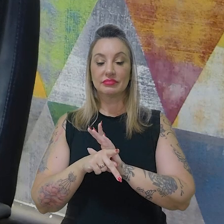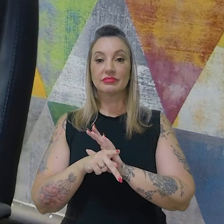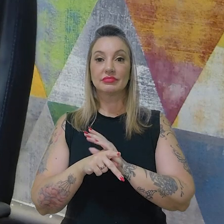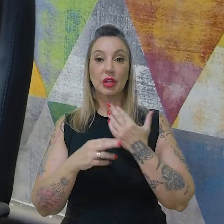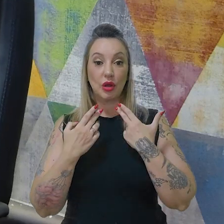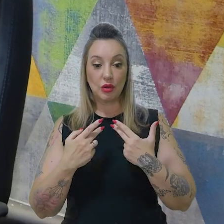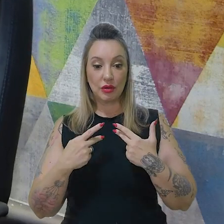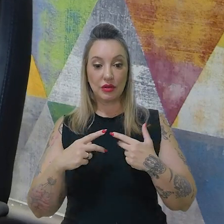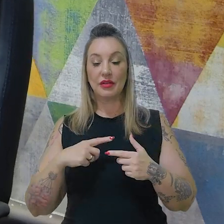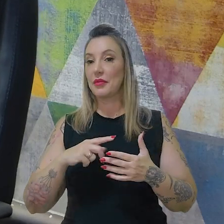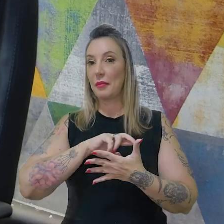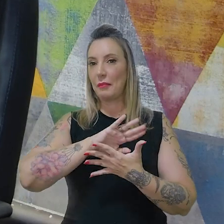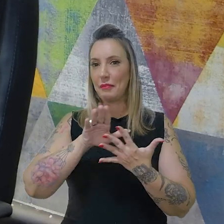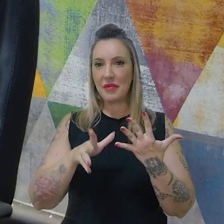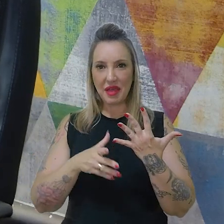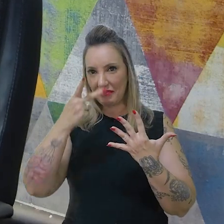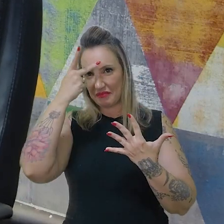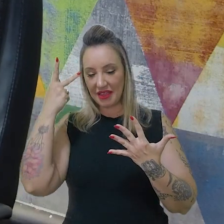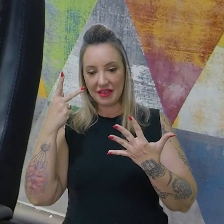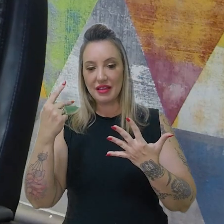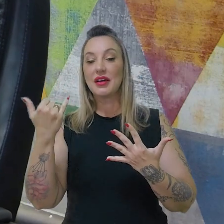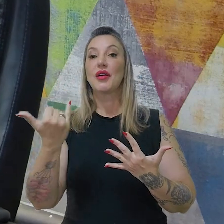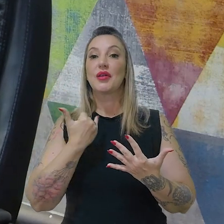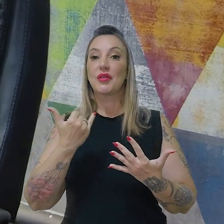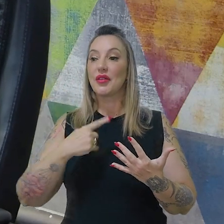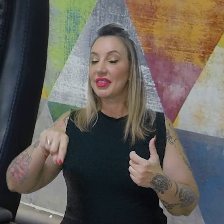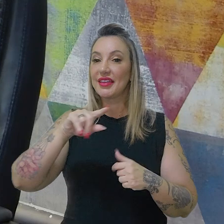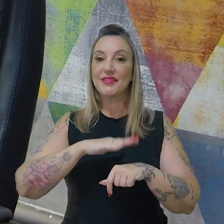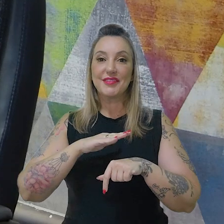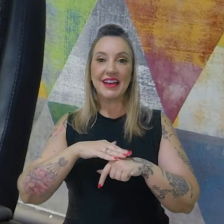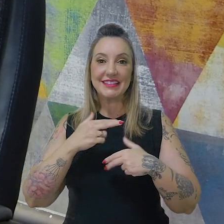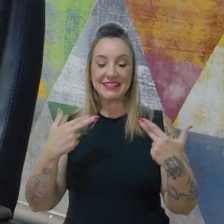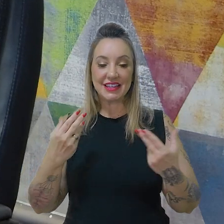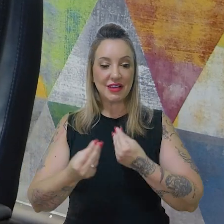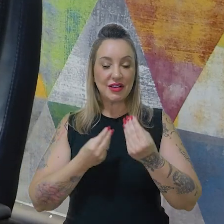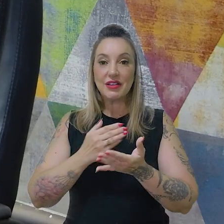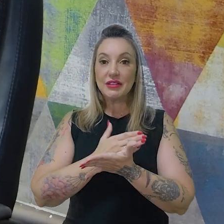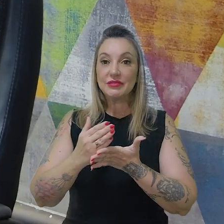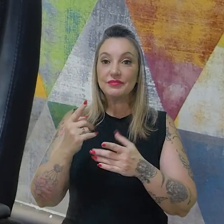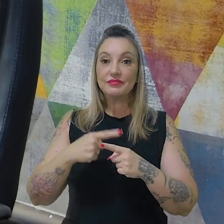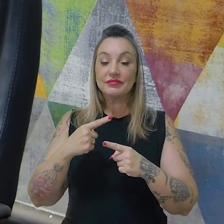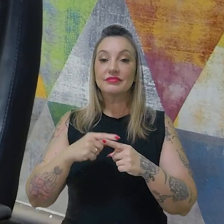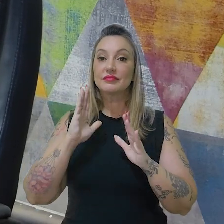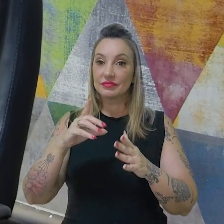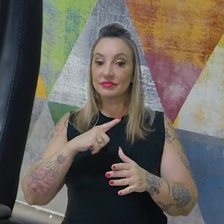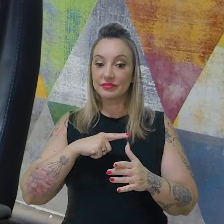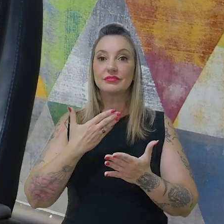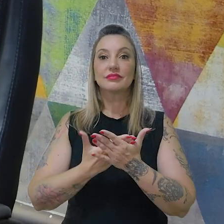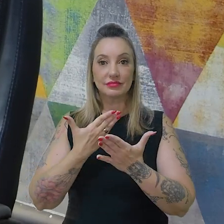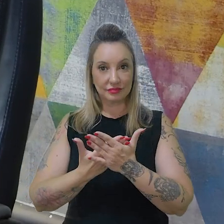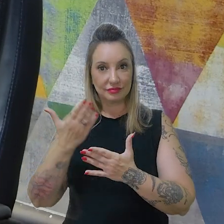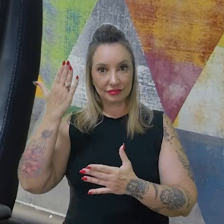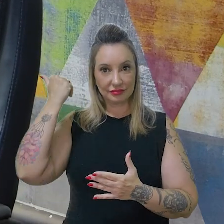de branding pessoal Então conta tudo isso que você faz e como você começou porque você já tinha estudado